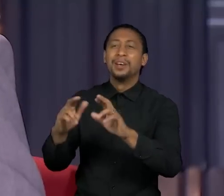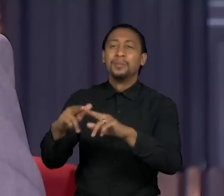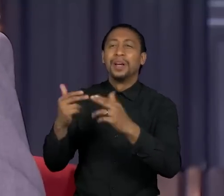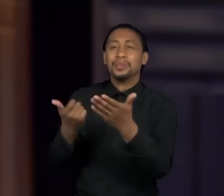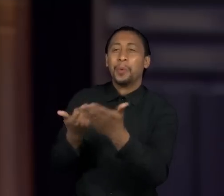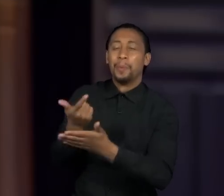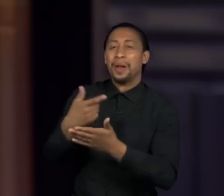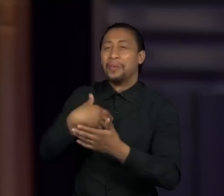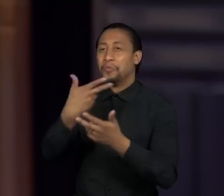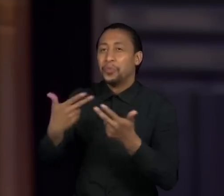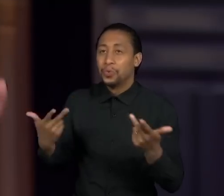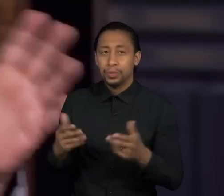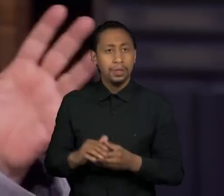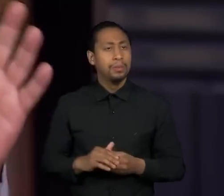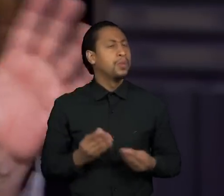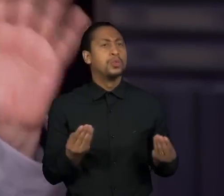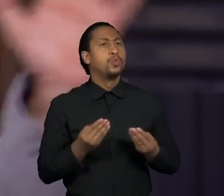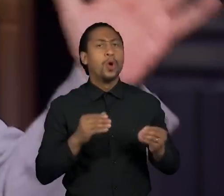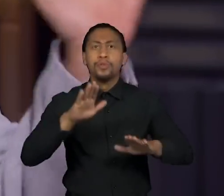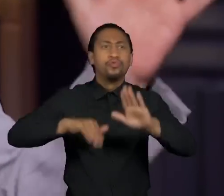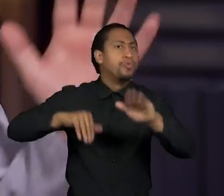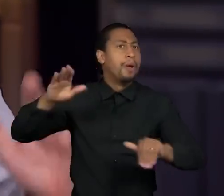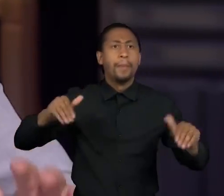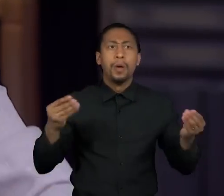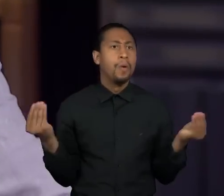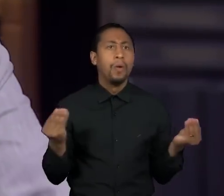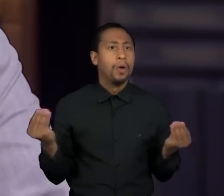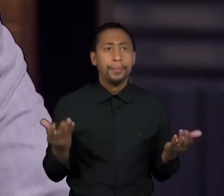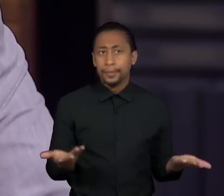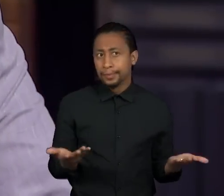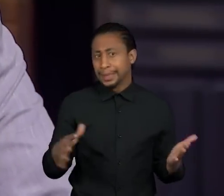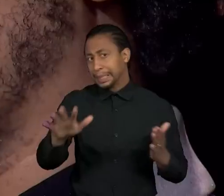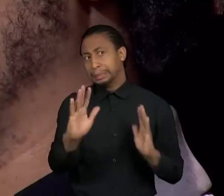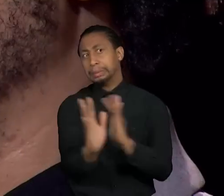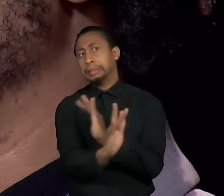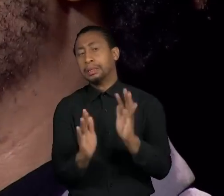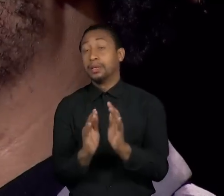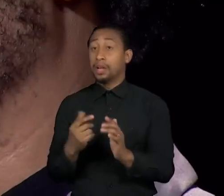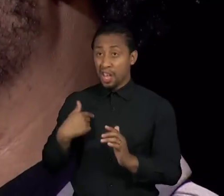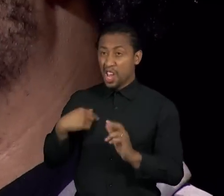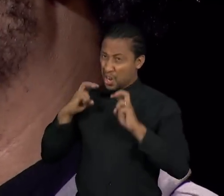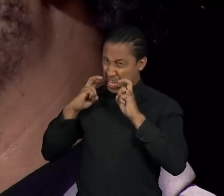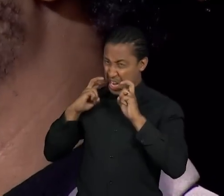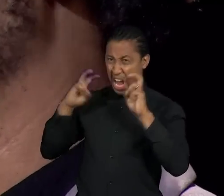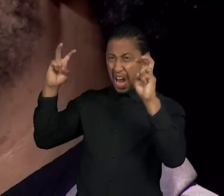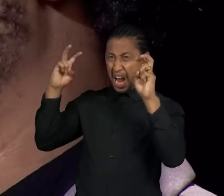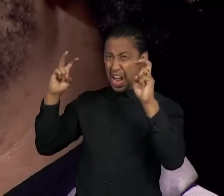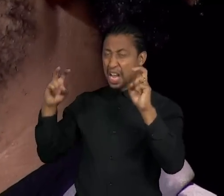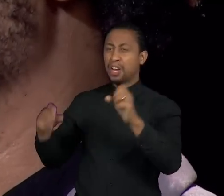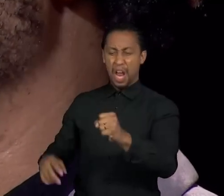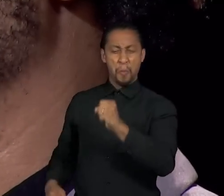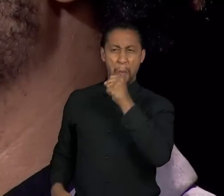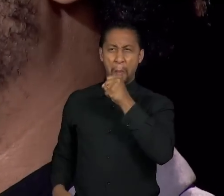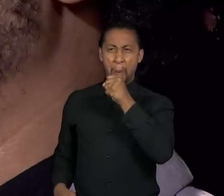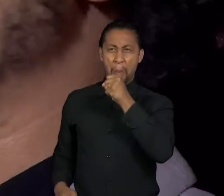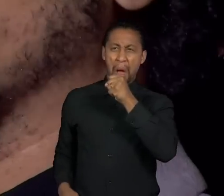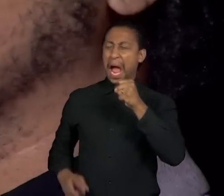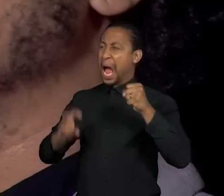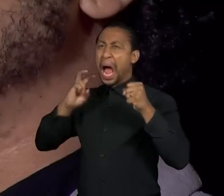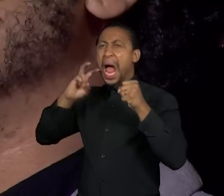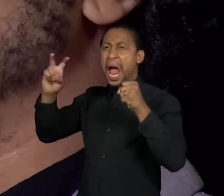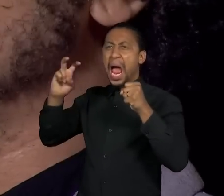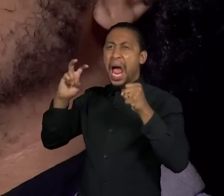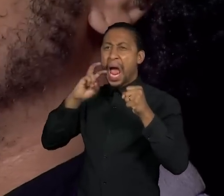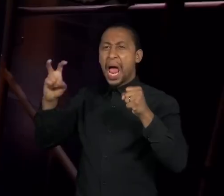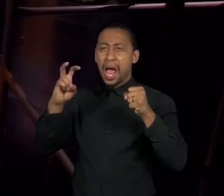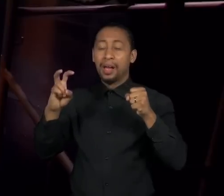goiaba. Qual é a técnica de atrair atenção quando tem muito ruído assim na Pô, rua? eu gritava. Gritava pra caramba, falava